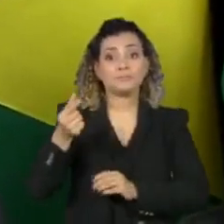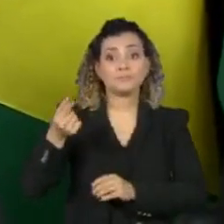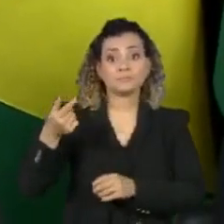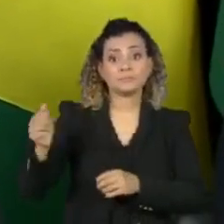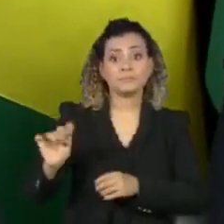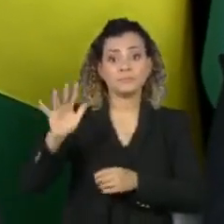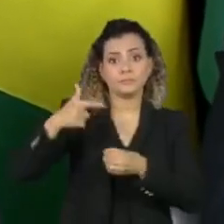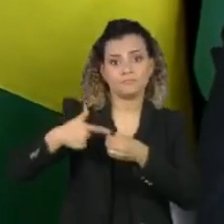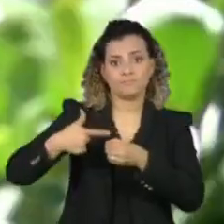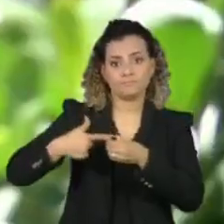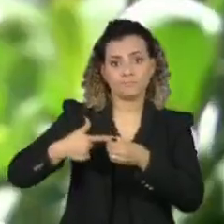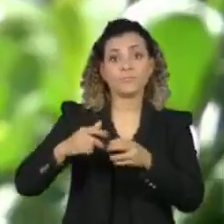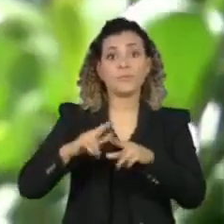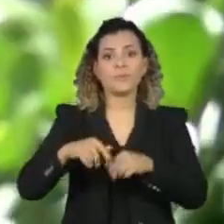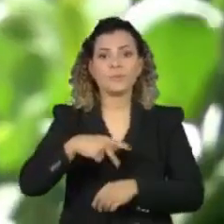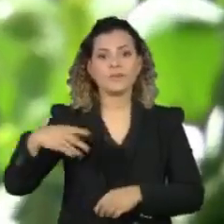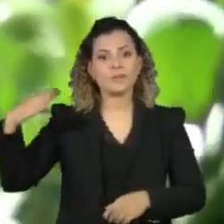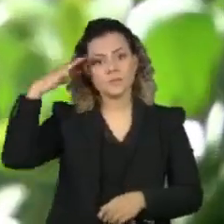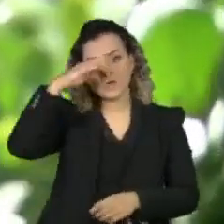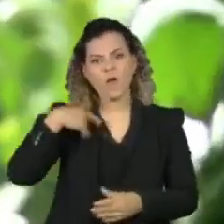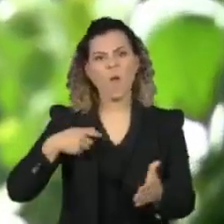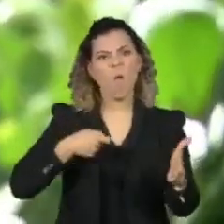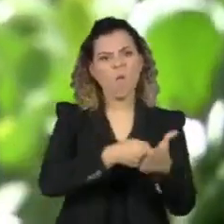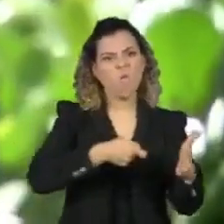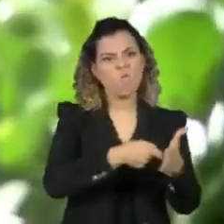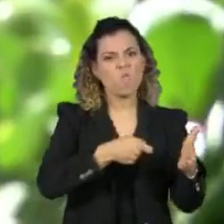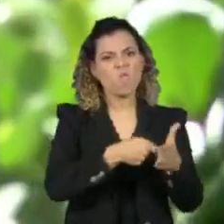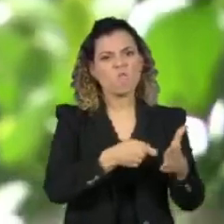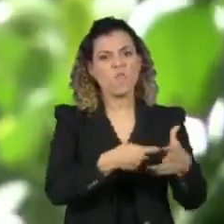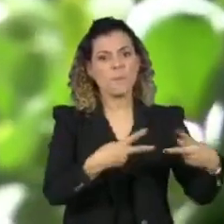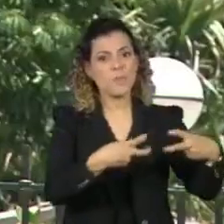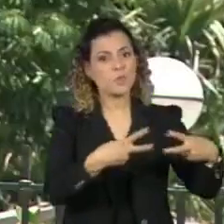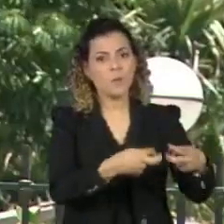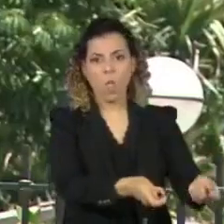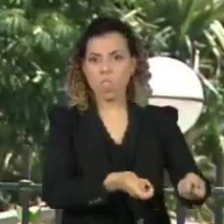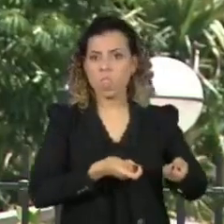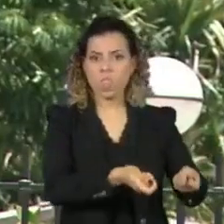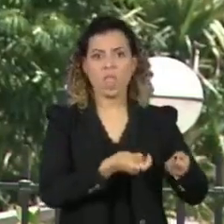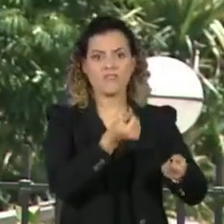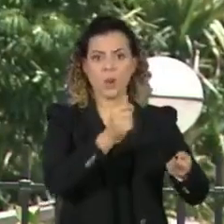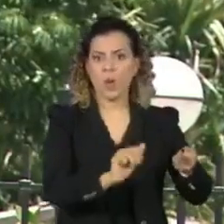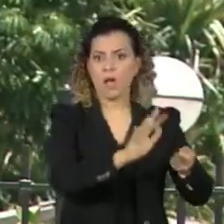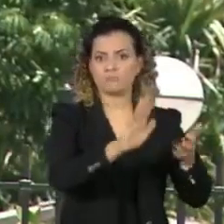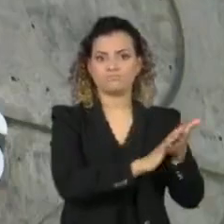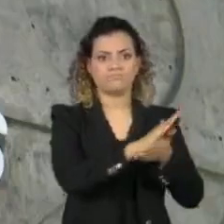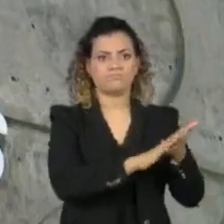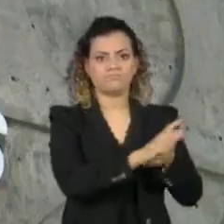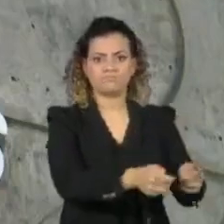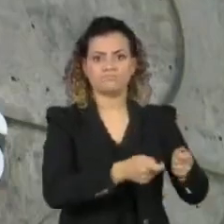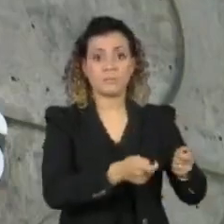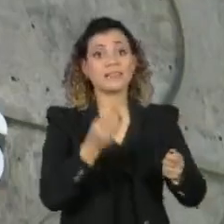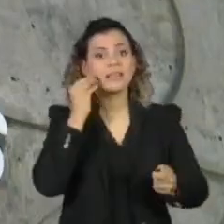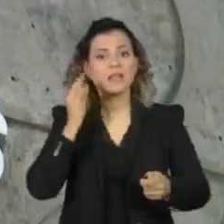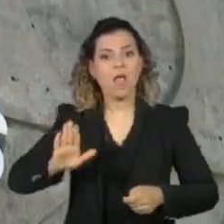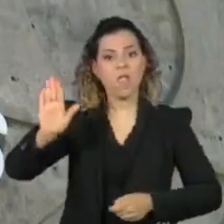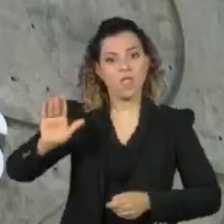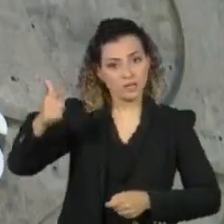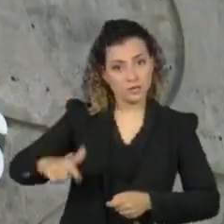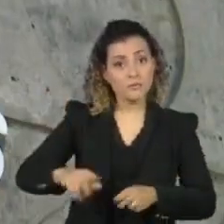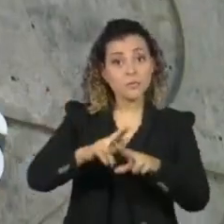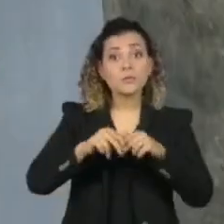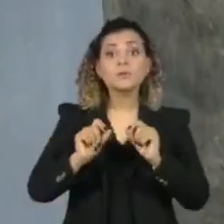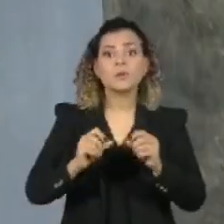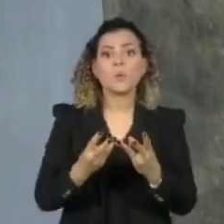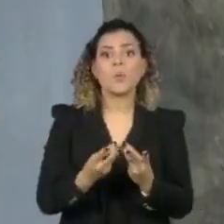bolsonaro de olho na reeleição pressiona a Petrobras para segurar os valores há seis anos a estatal Segue o critério de paridade